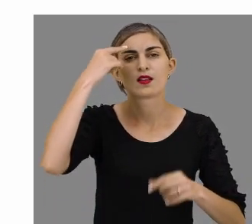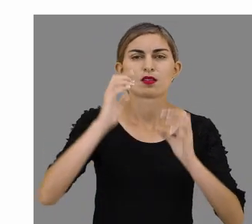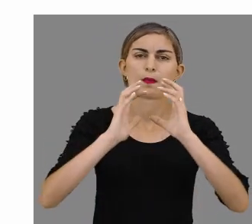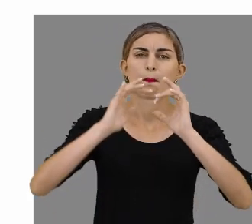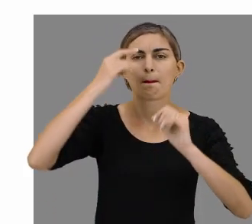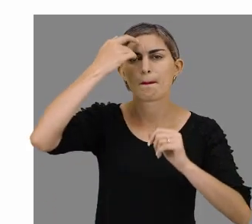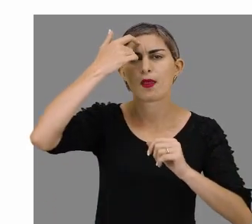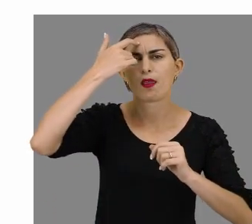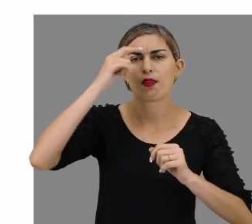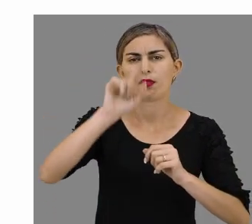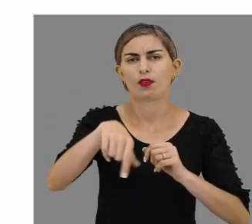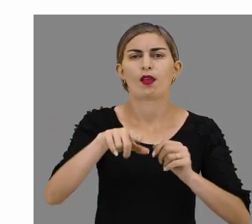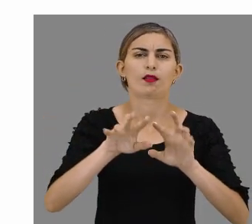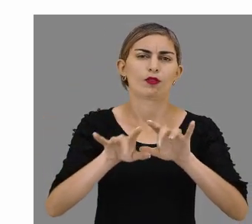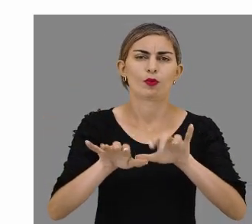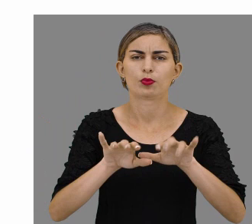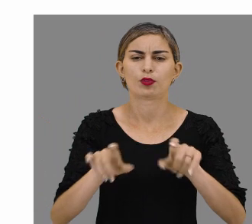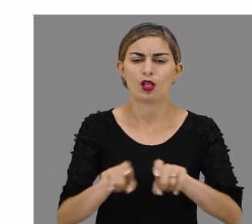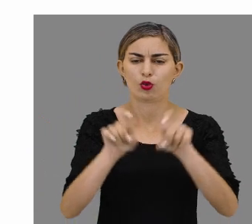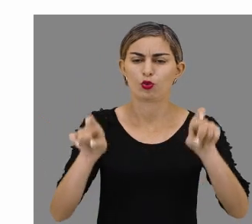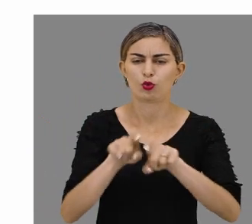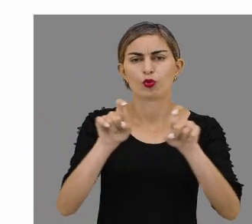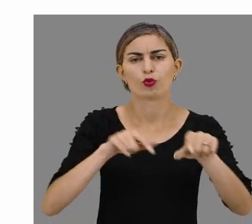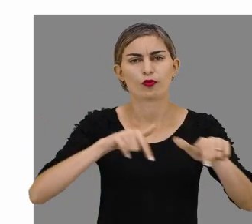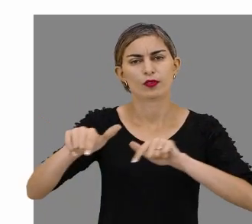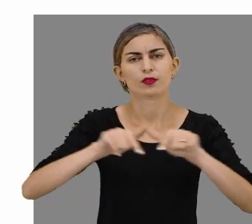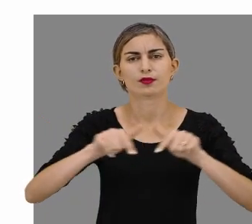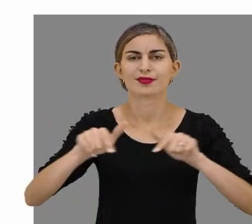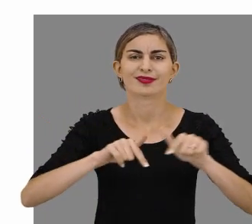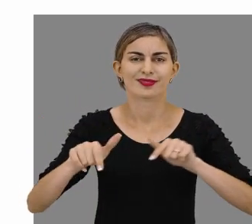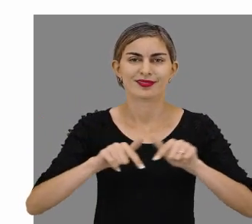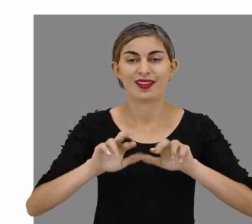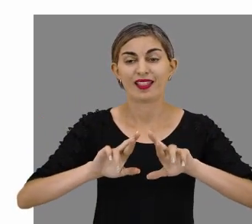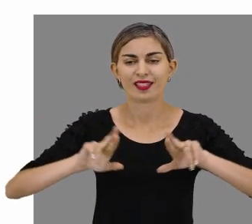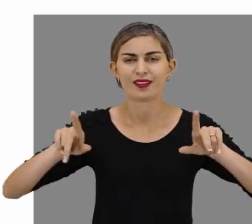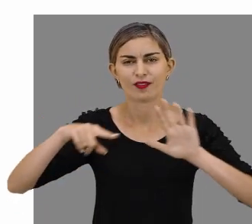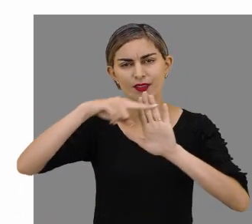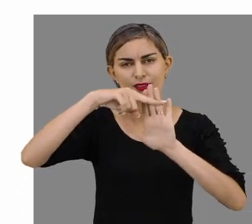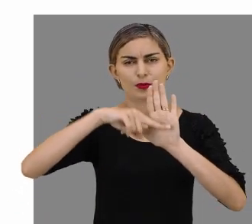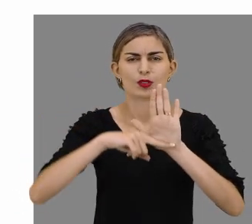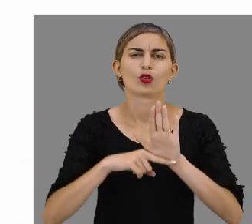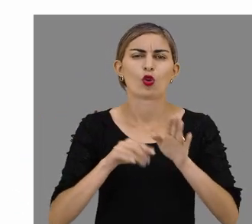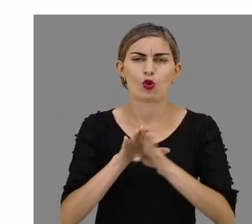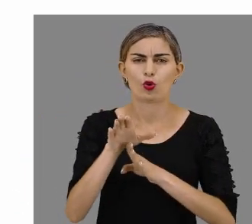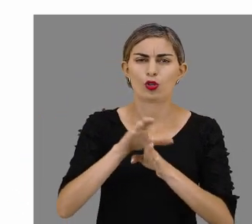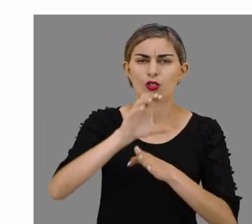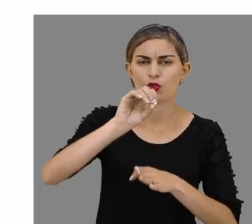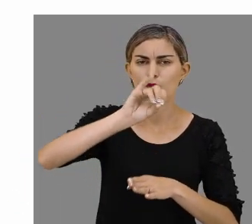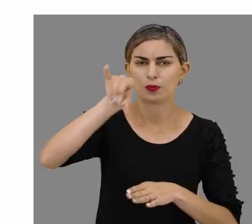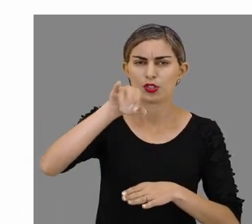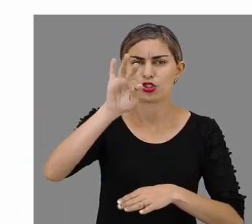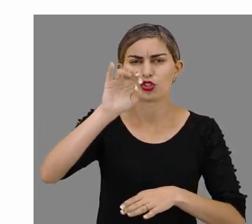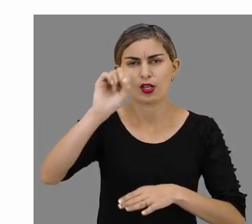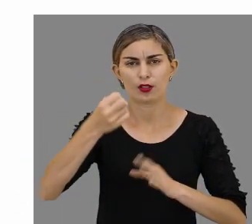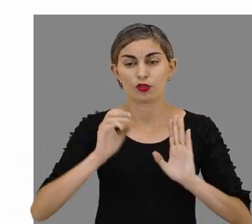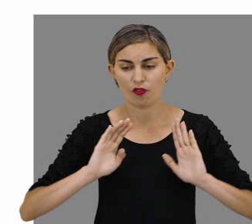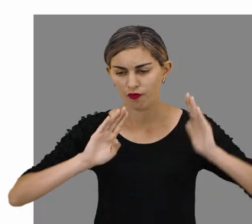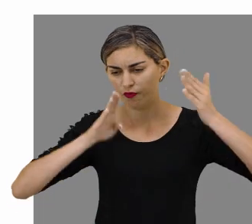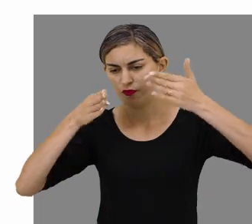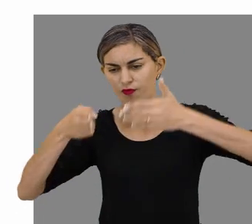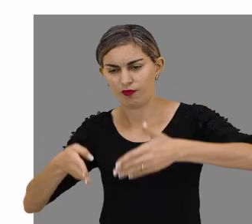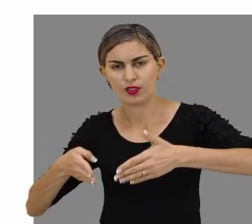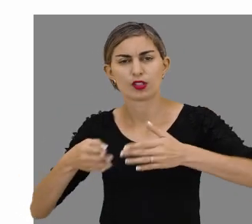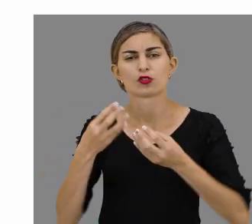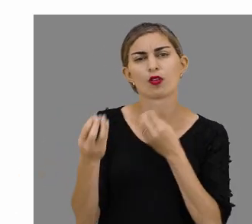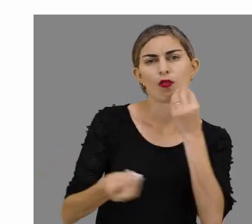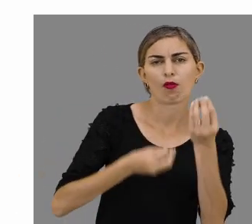pensa, como o computador vai trabalhar, diferentemente da programação orientada a objetos, que dá